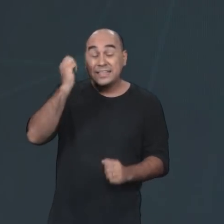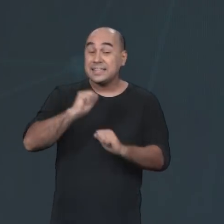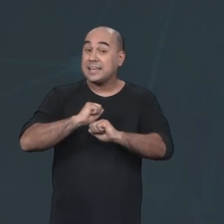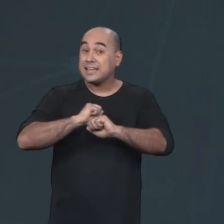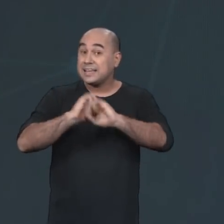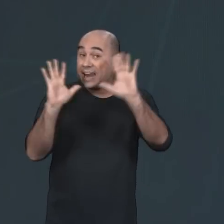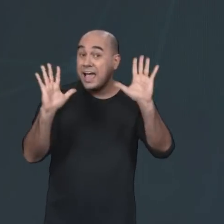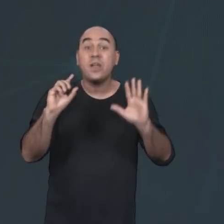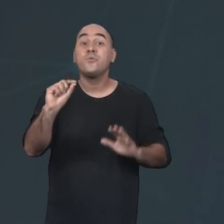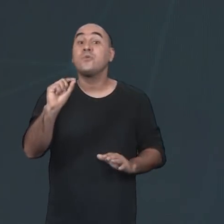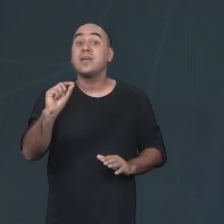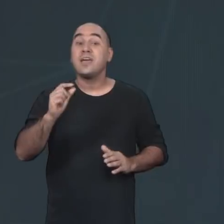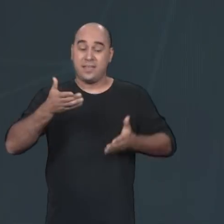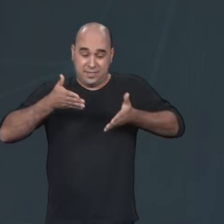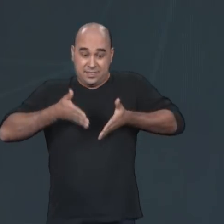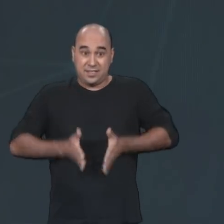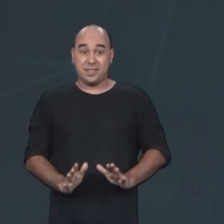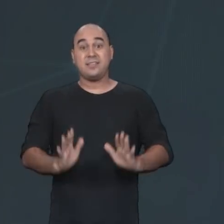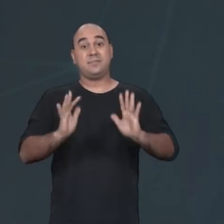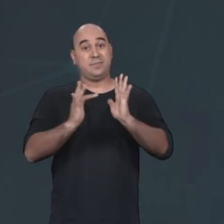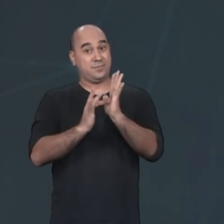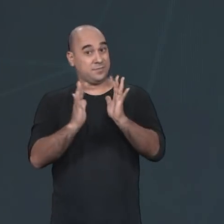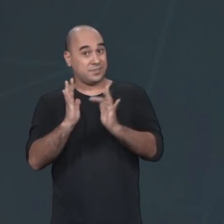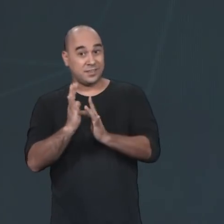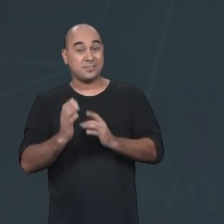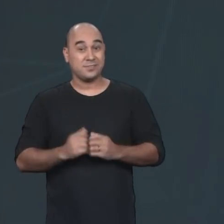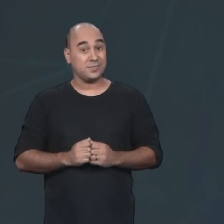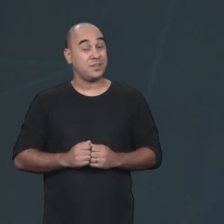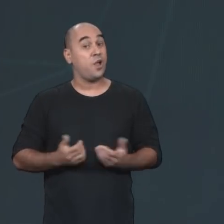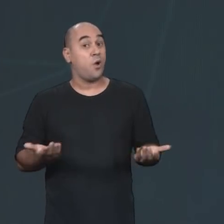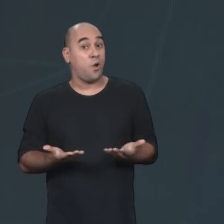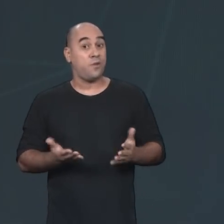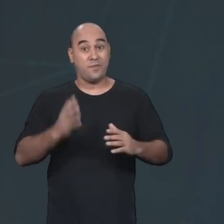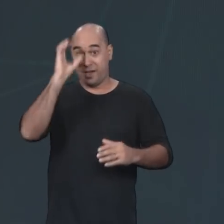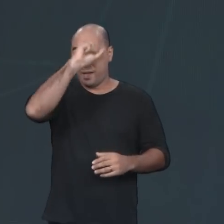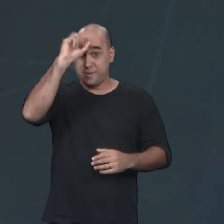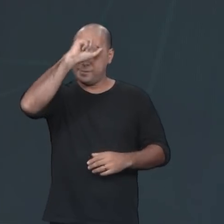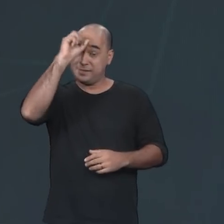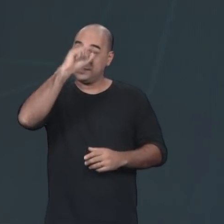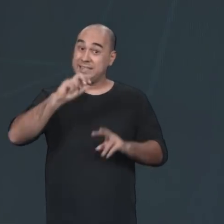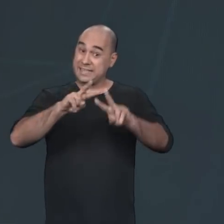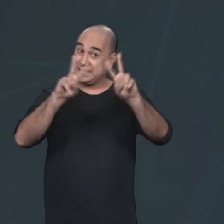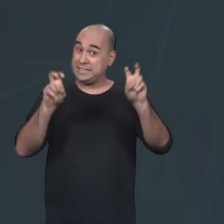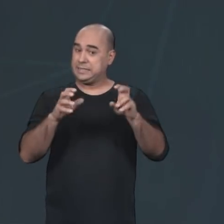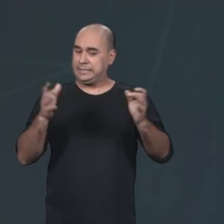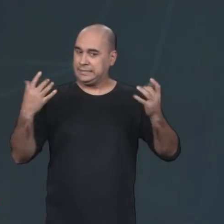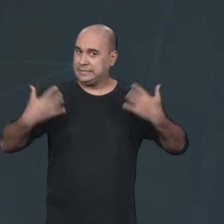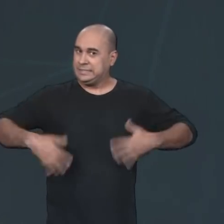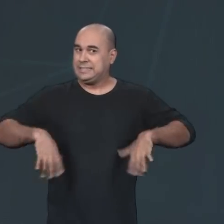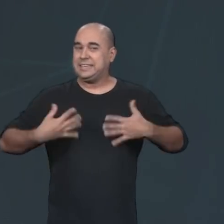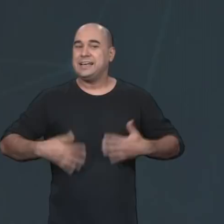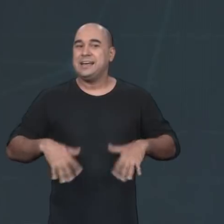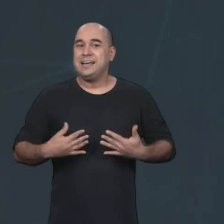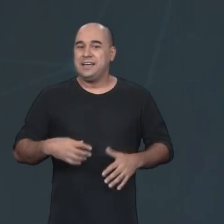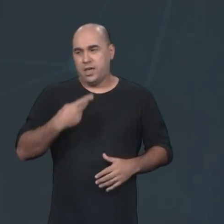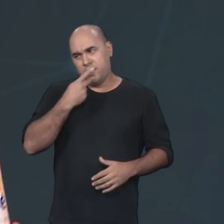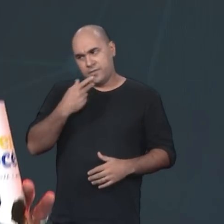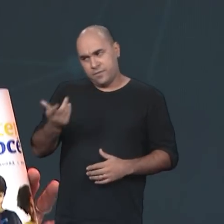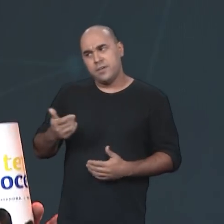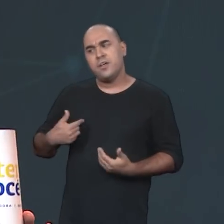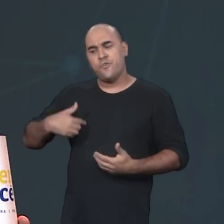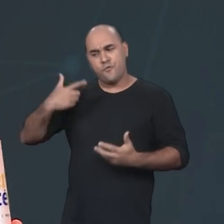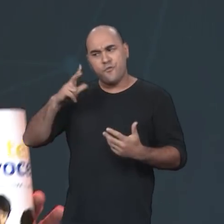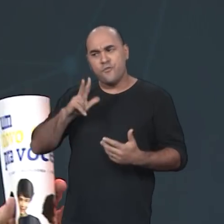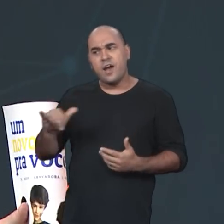primeira vinda de Jesus. Então você vai aprender um pouco mais sobre isso. Vai ser, olha, eu diria, Flávia, vai ser uma